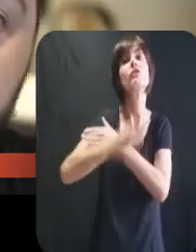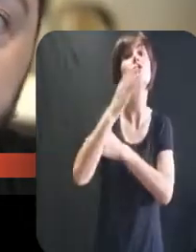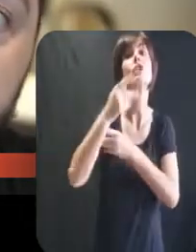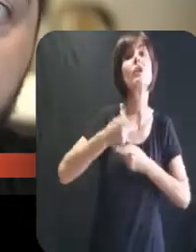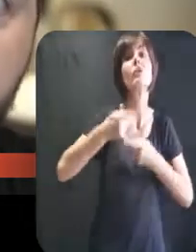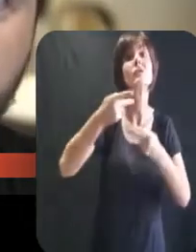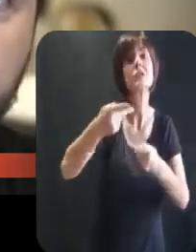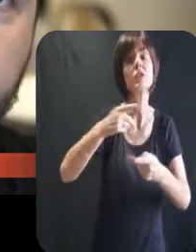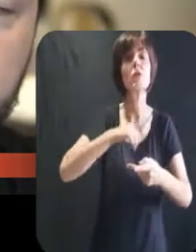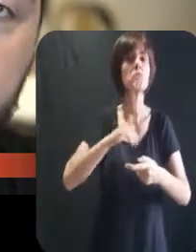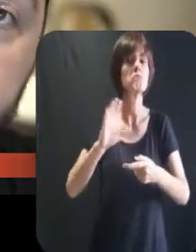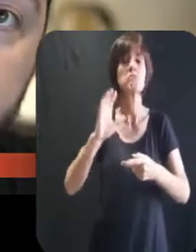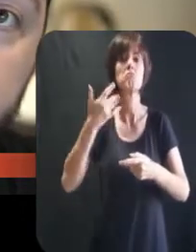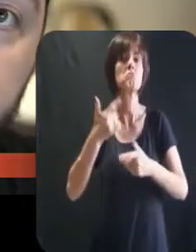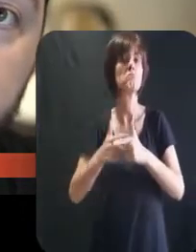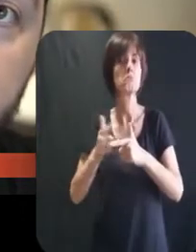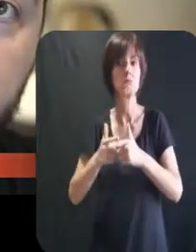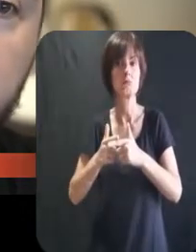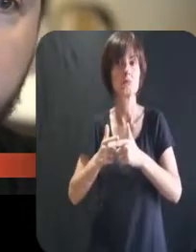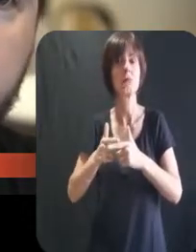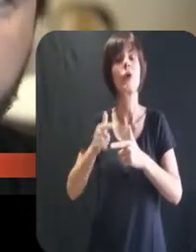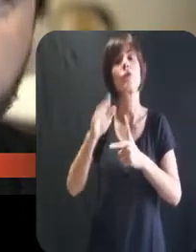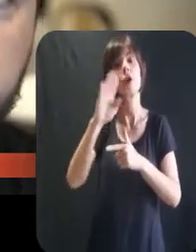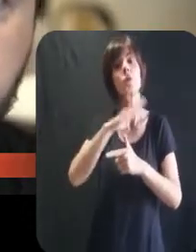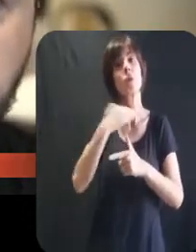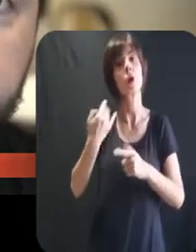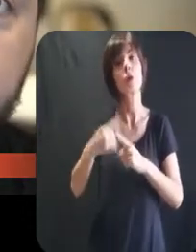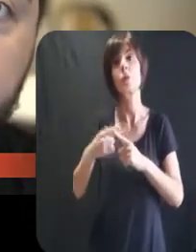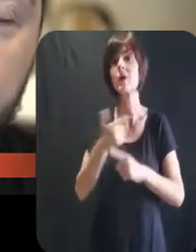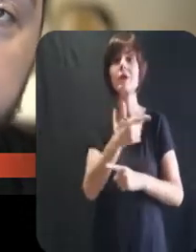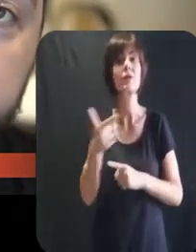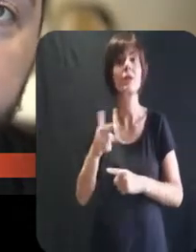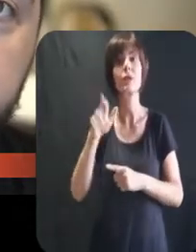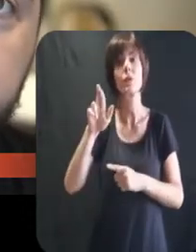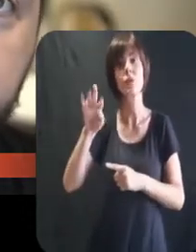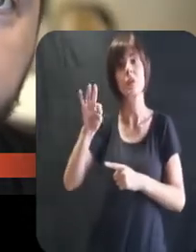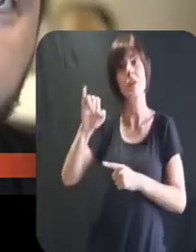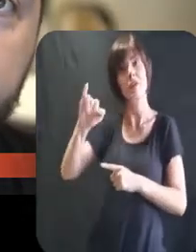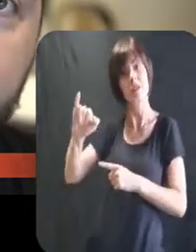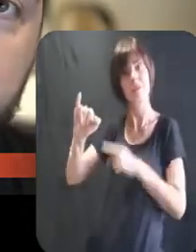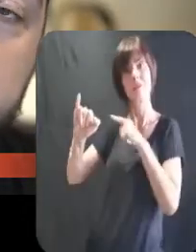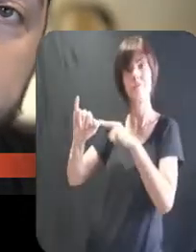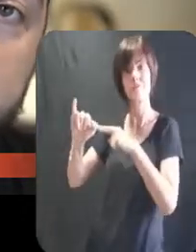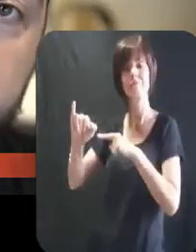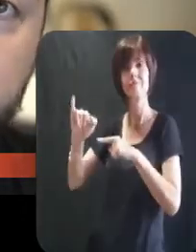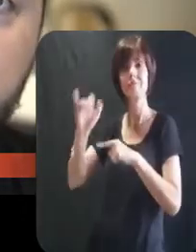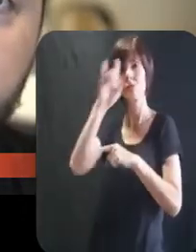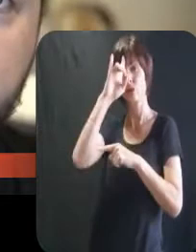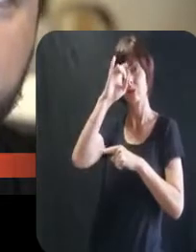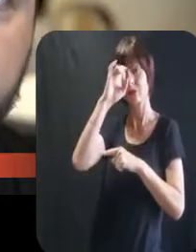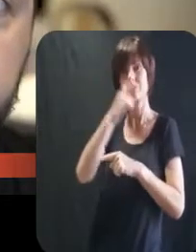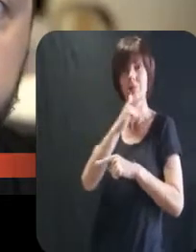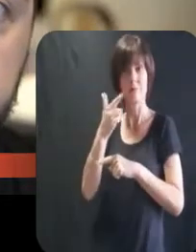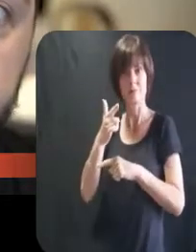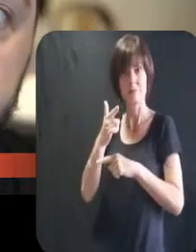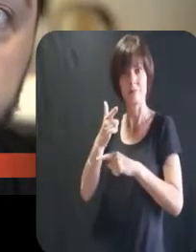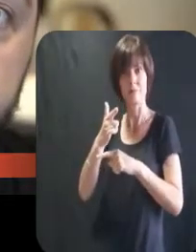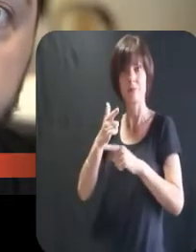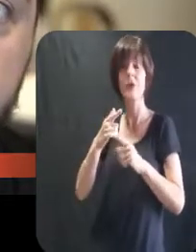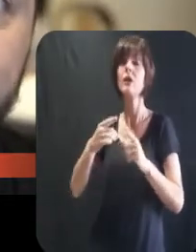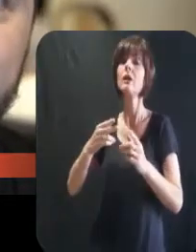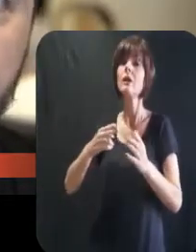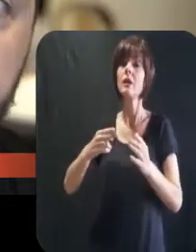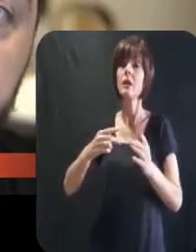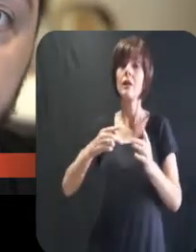um acidente, alguém que foi para outro canto na Itália e teve um outro problema, vai acabar morrendo porque não tem UTI para essas